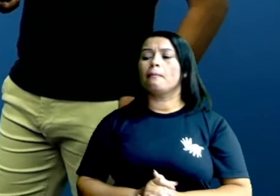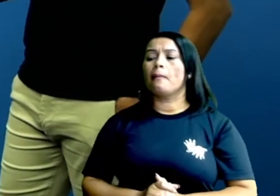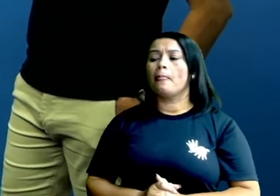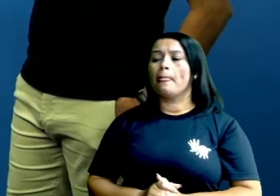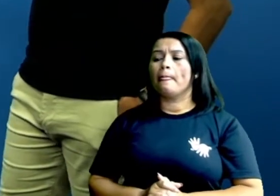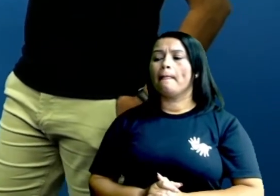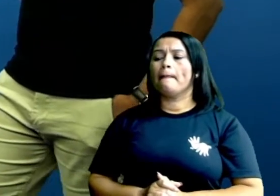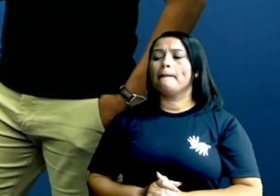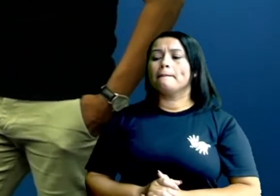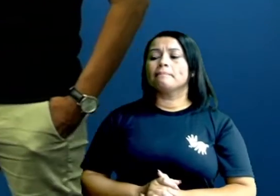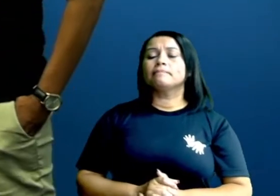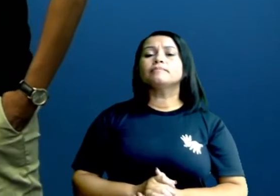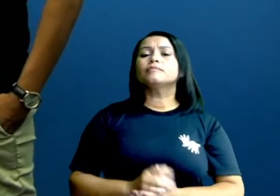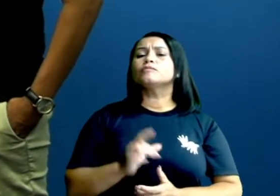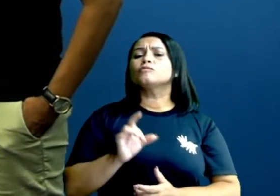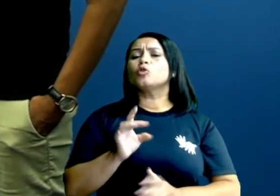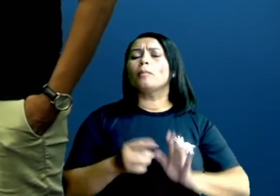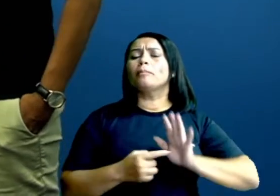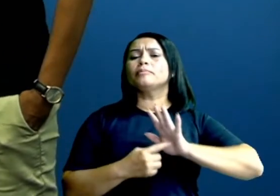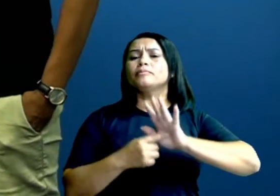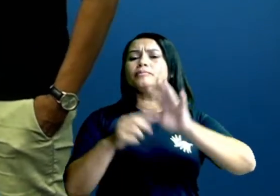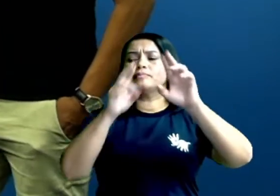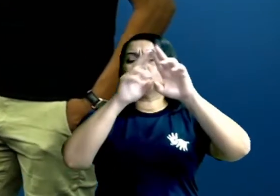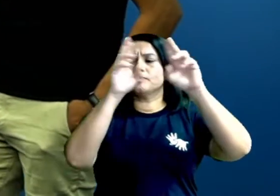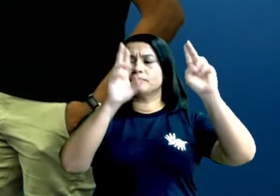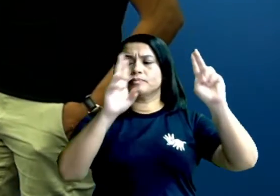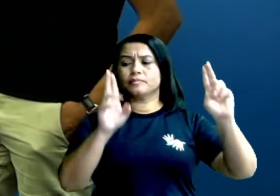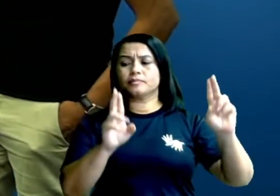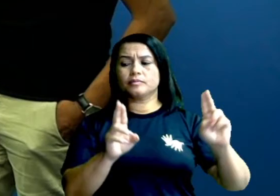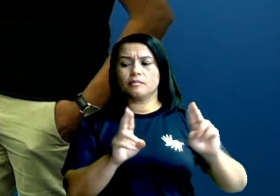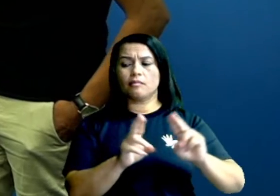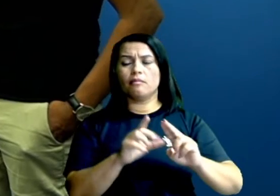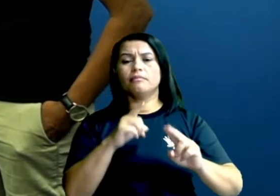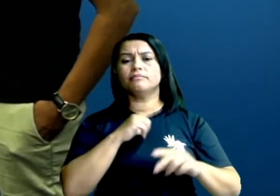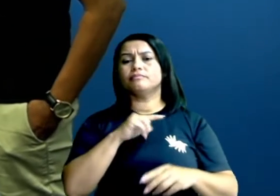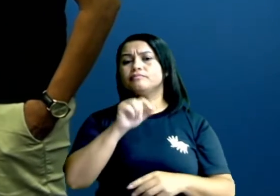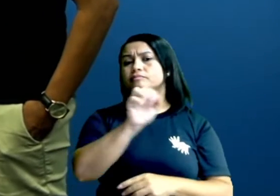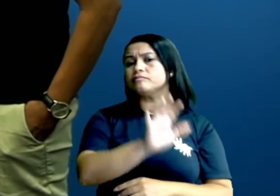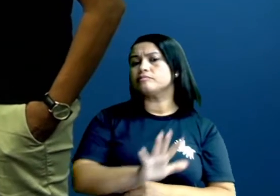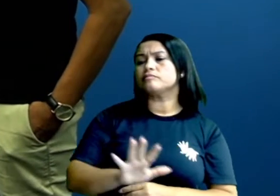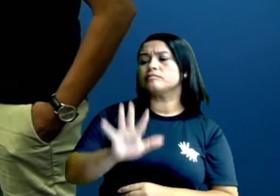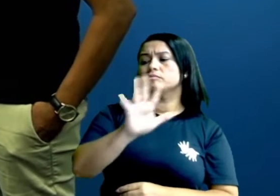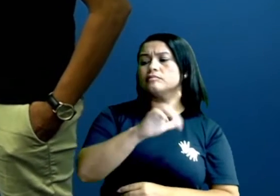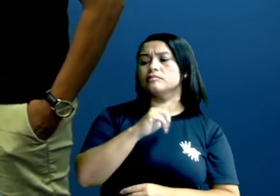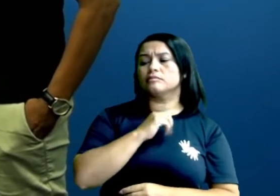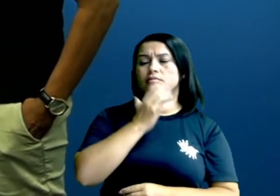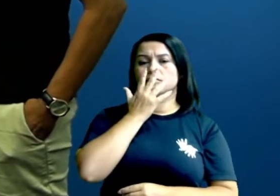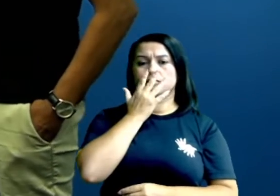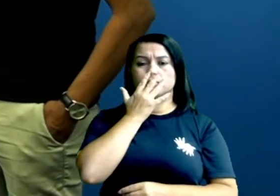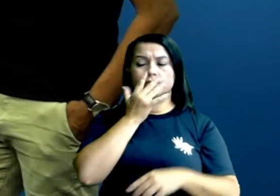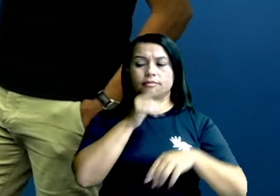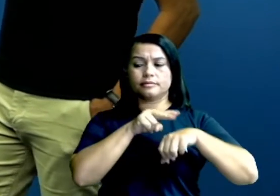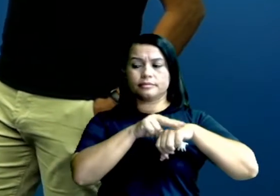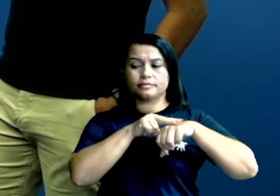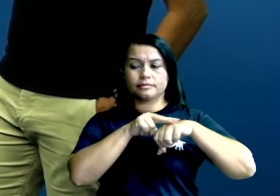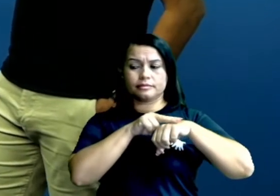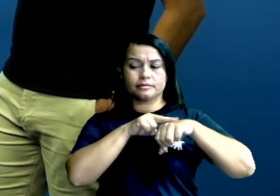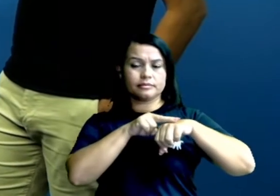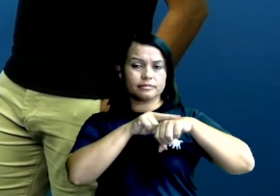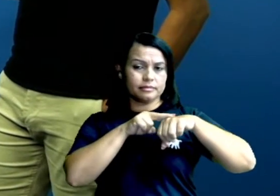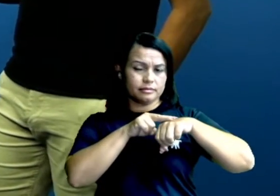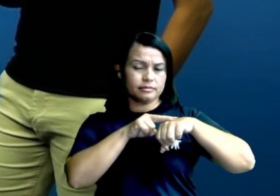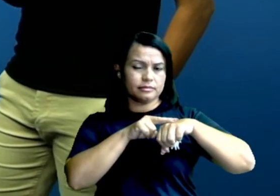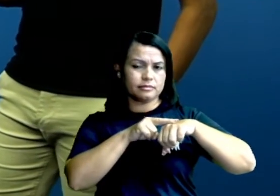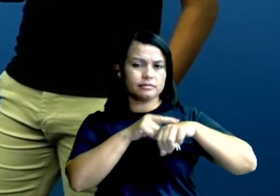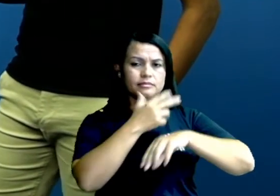Só para ilustrar aqui, nesse mapa, a gente tem a área que está aqui, ó, com a cor verde seria ainda a área de floresta, né?